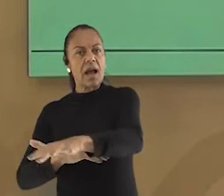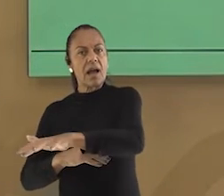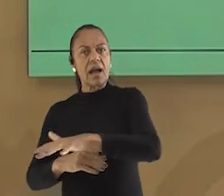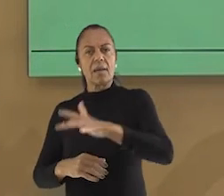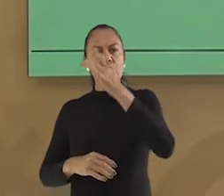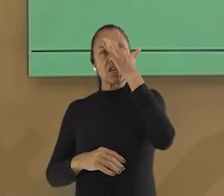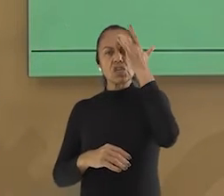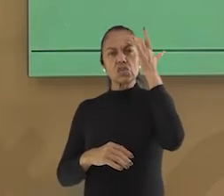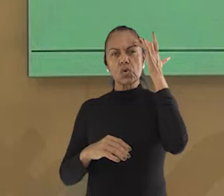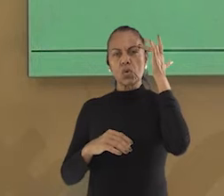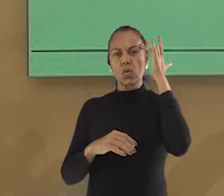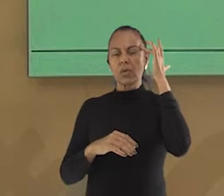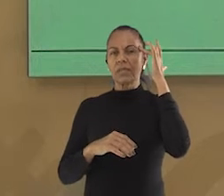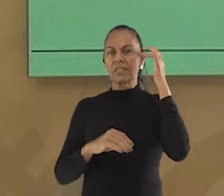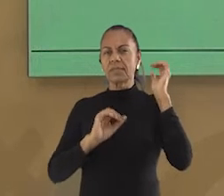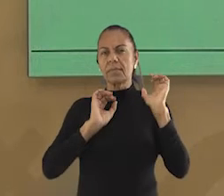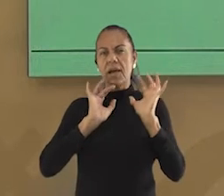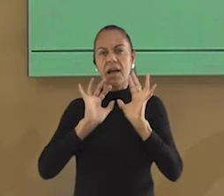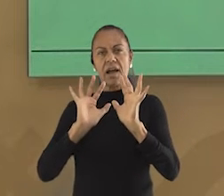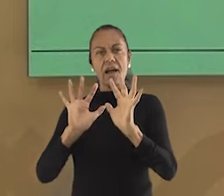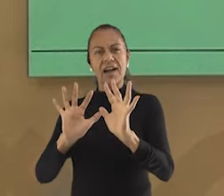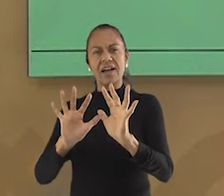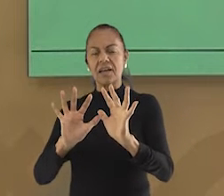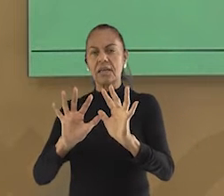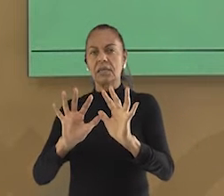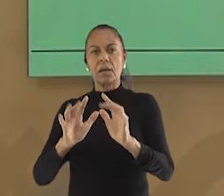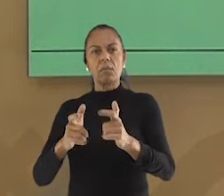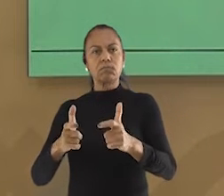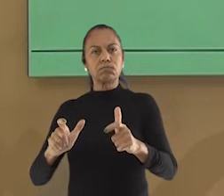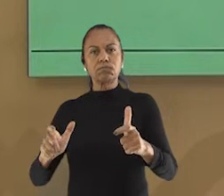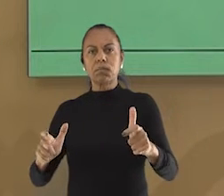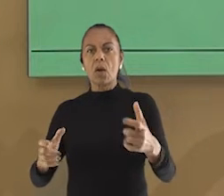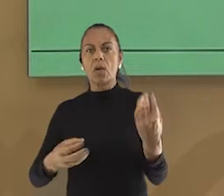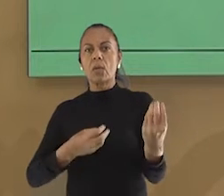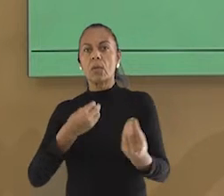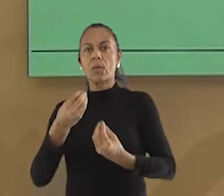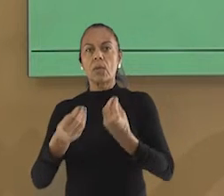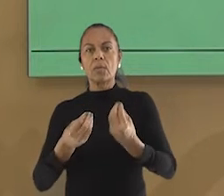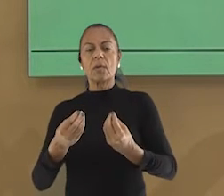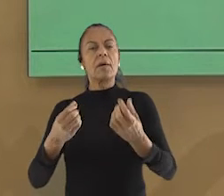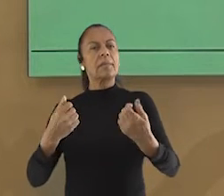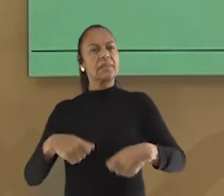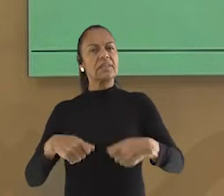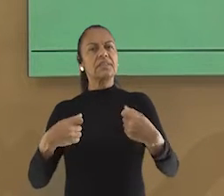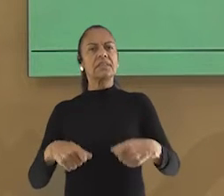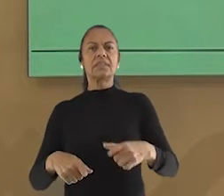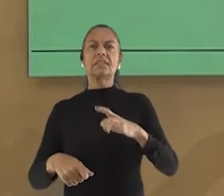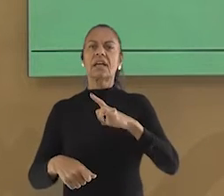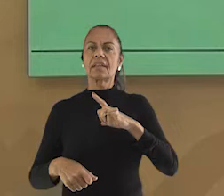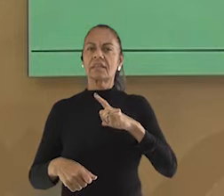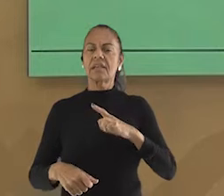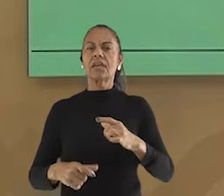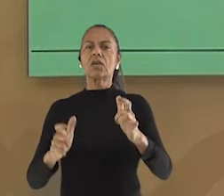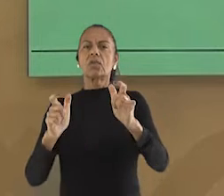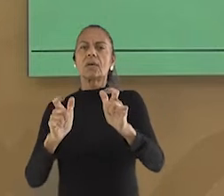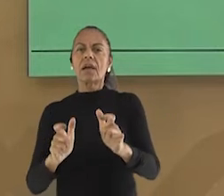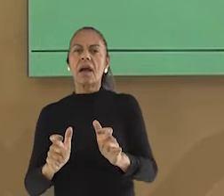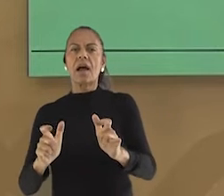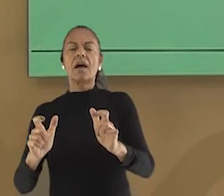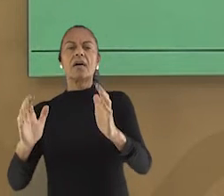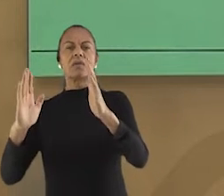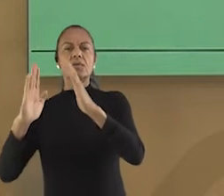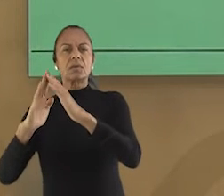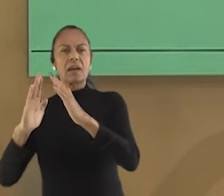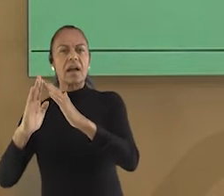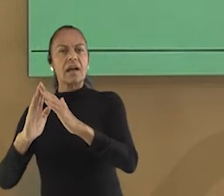cidade recebe várias pessoas, ela precisa de infraestrutura. Isso envolve ter lugar para as pessoas